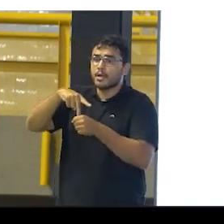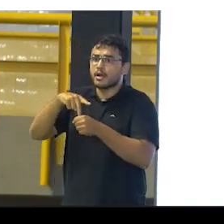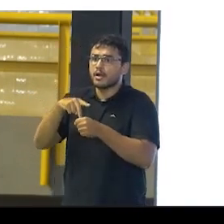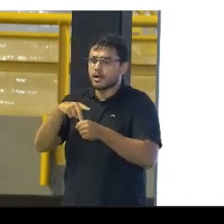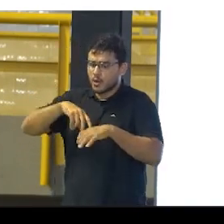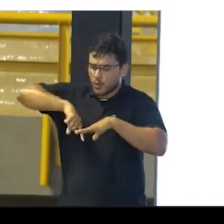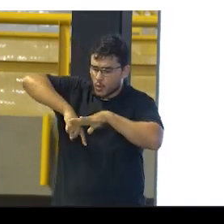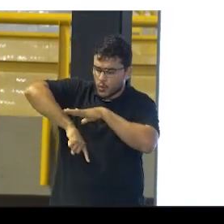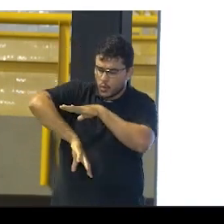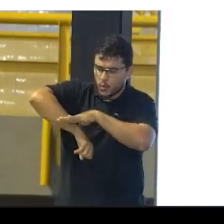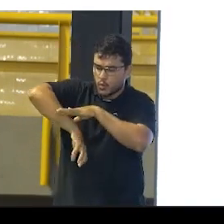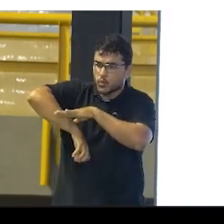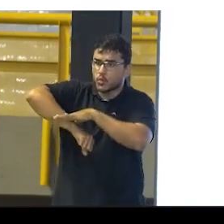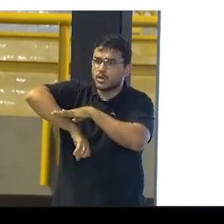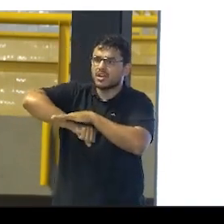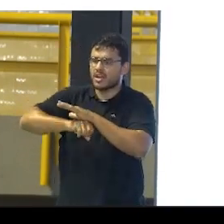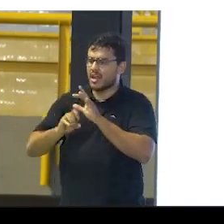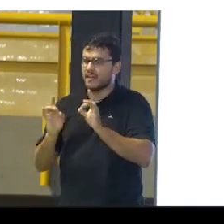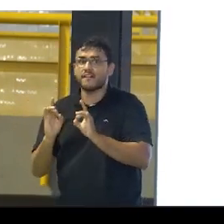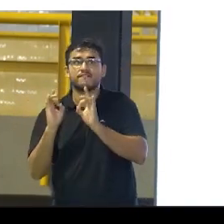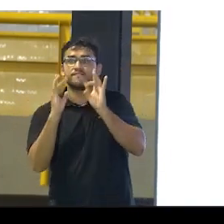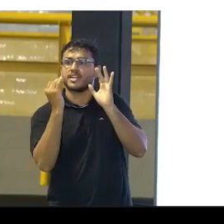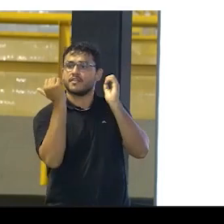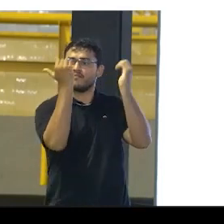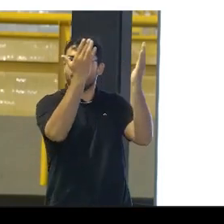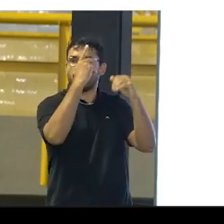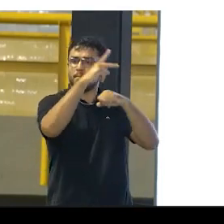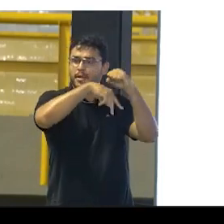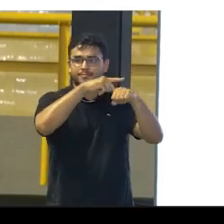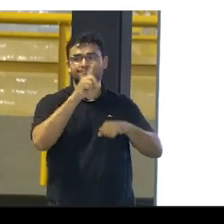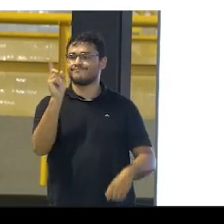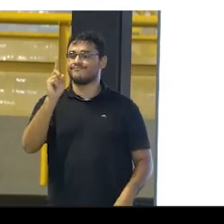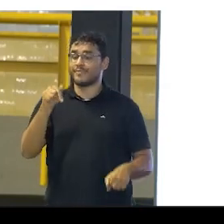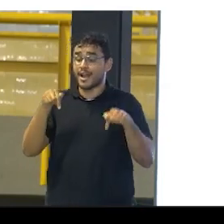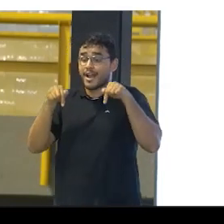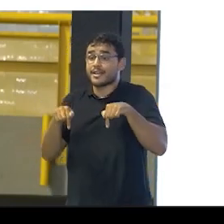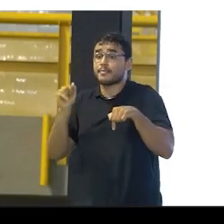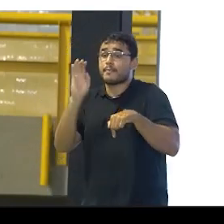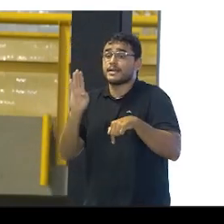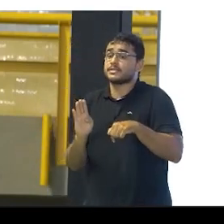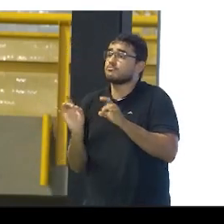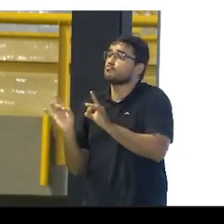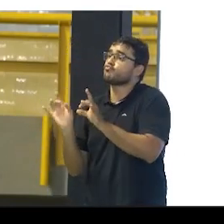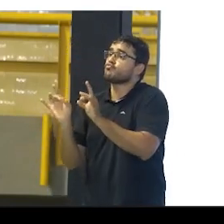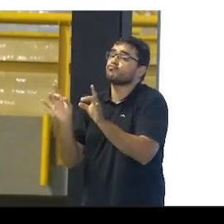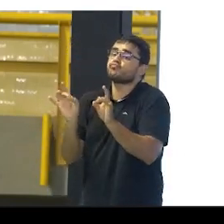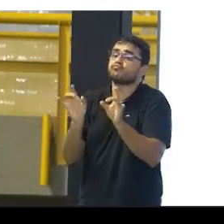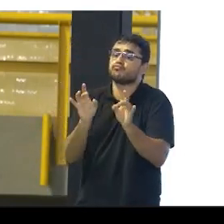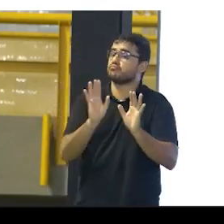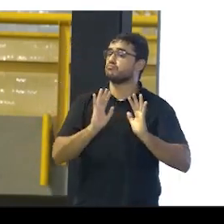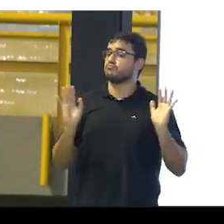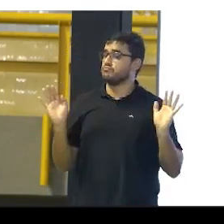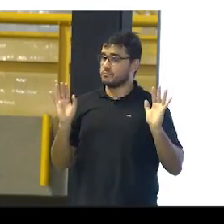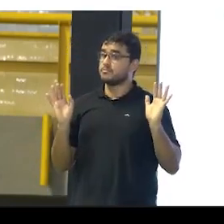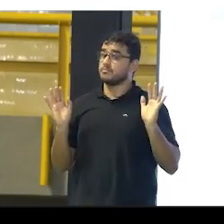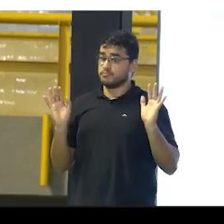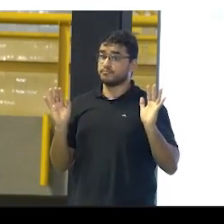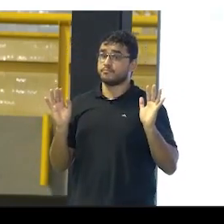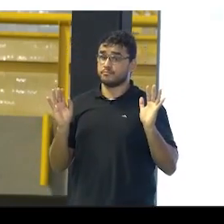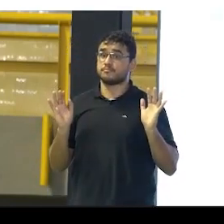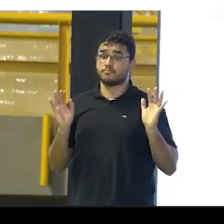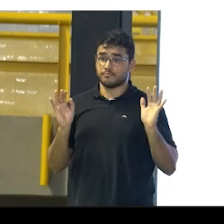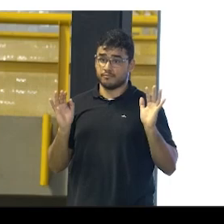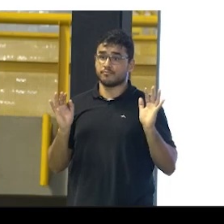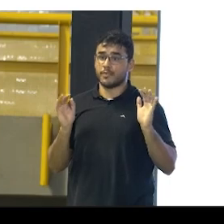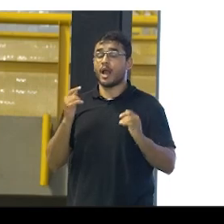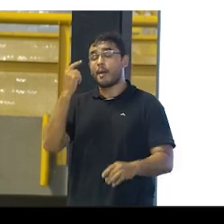daquilo que a gente produz. Para fazer parte da OPEP, questão da OS, preste atenção. O que é que o